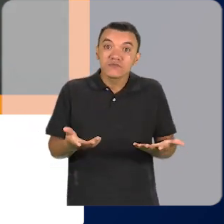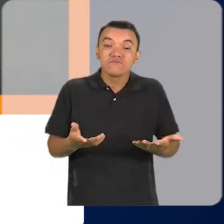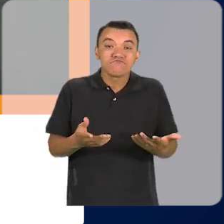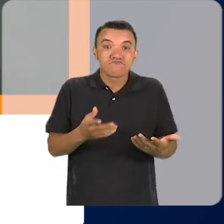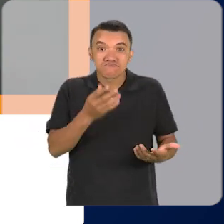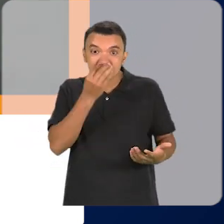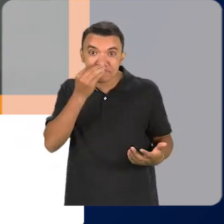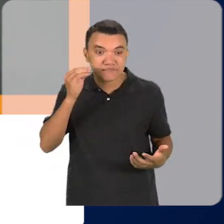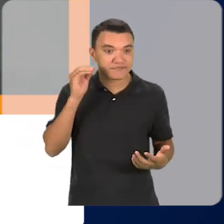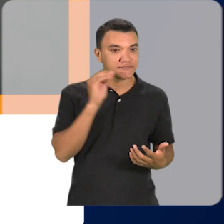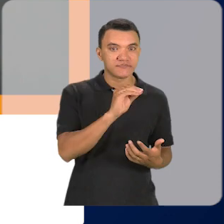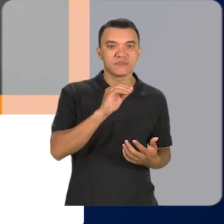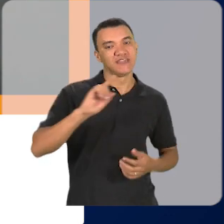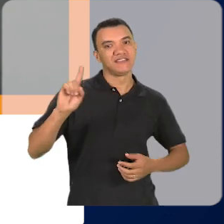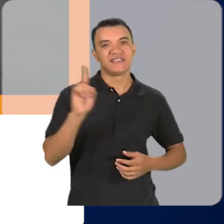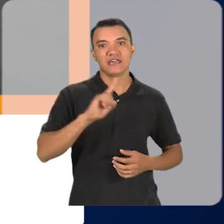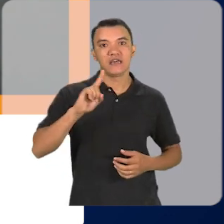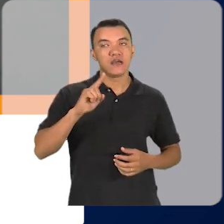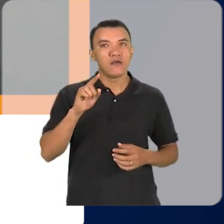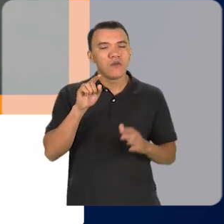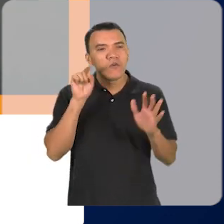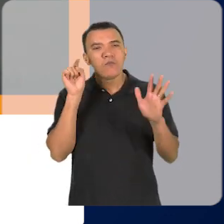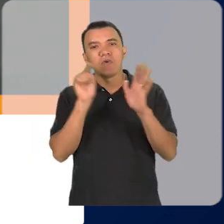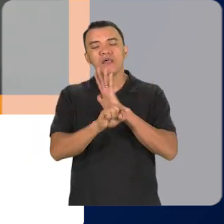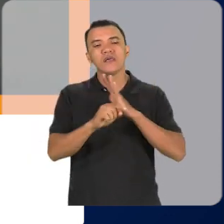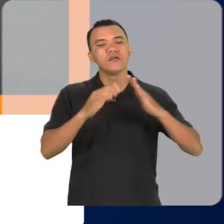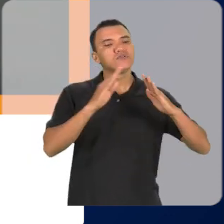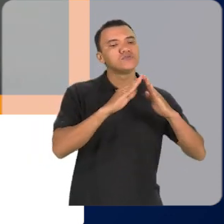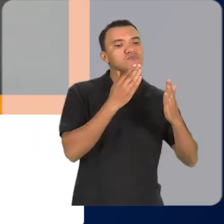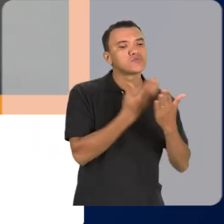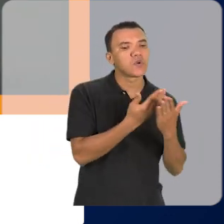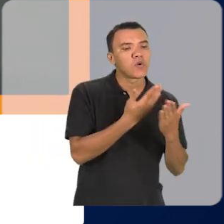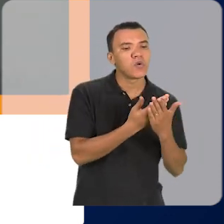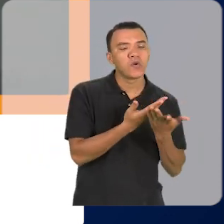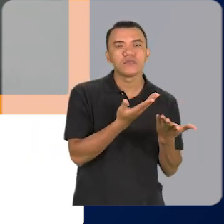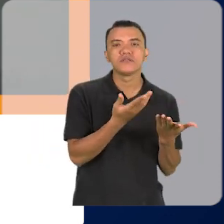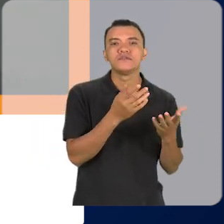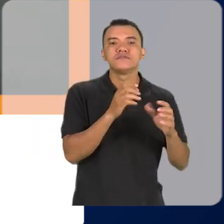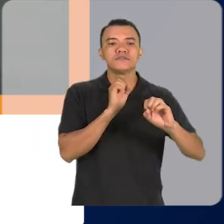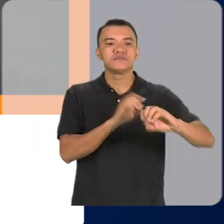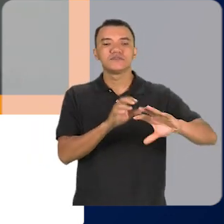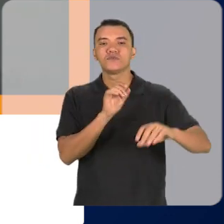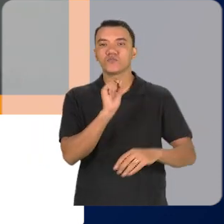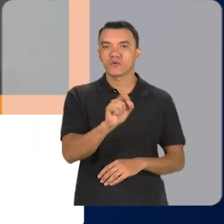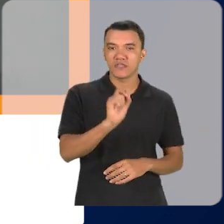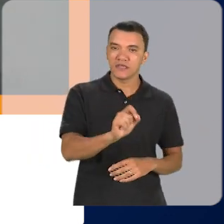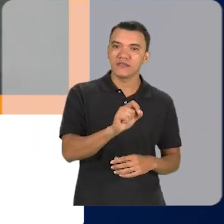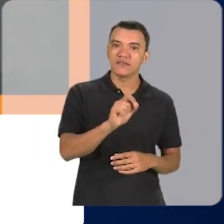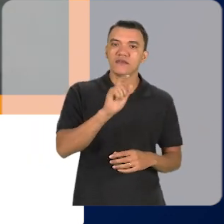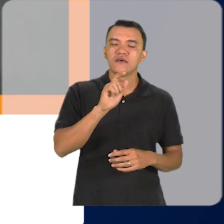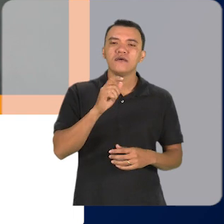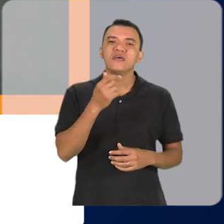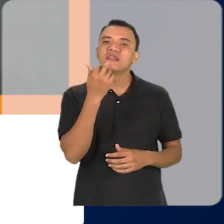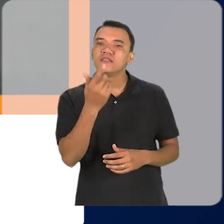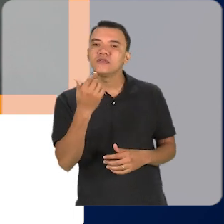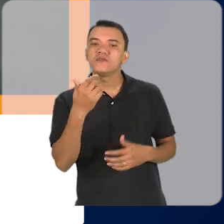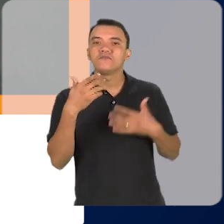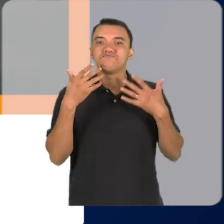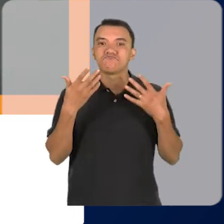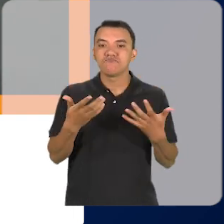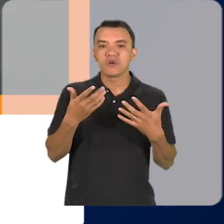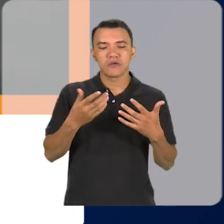o que é que a escola ensina, que língua é essa que faz parte da vida das pessoas, que é